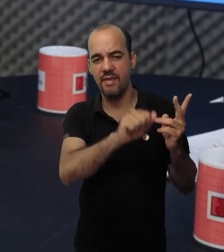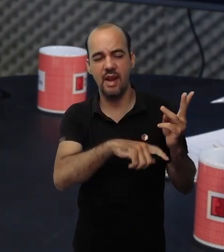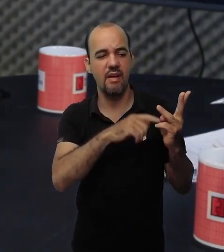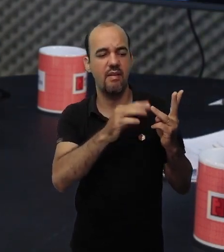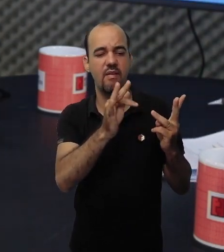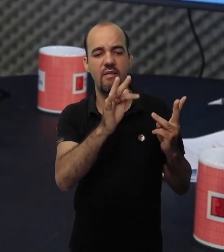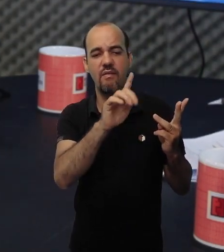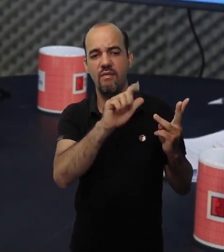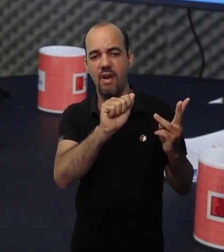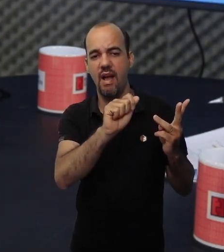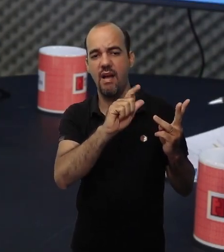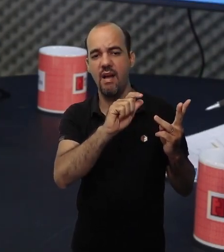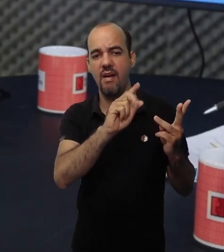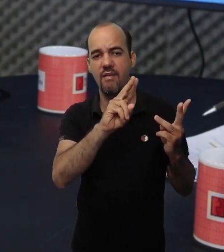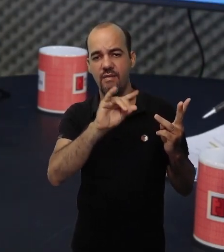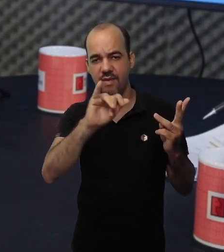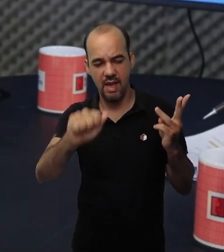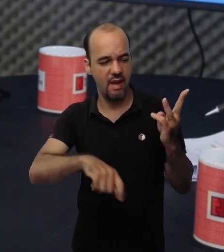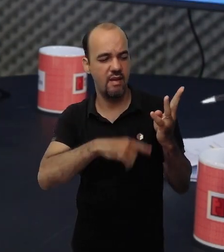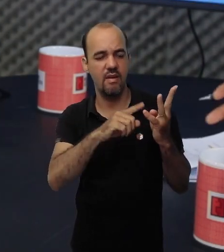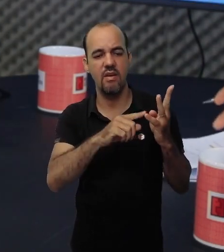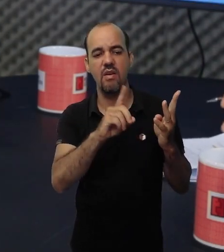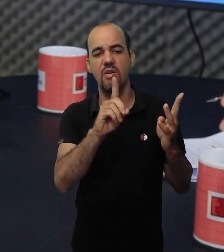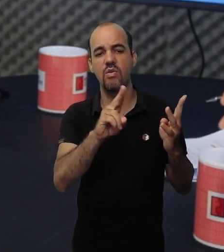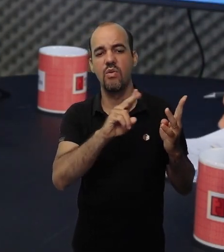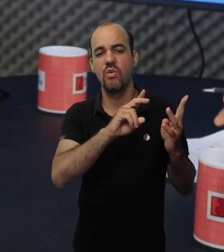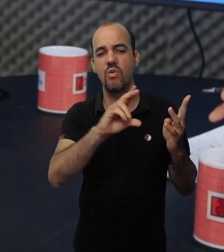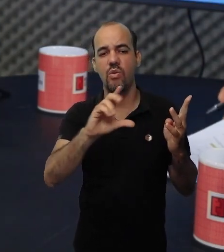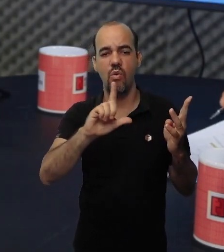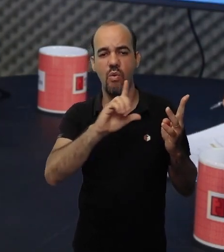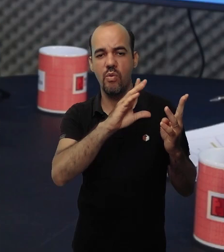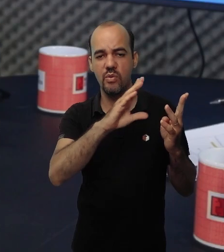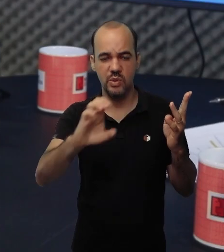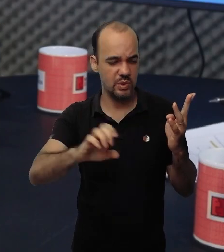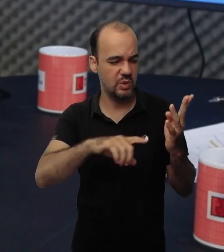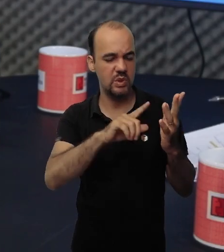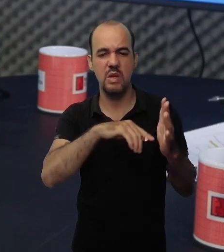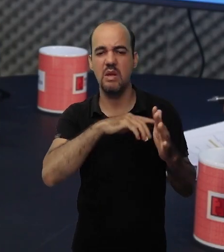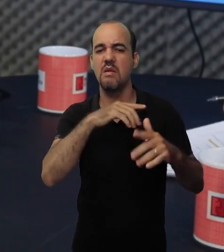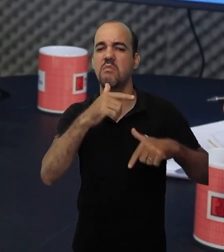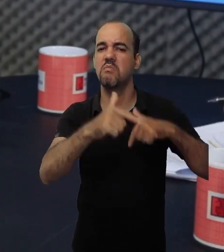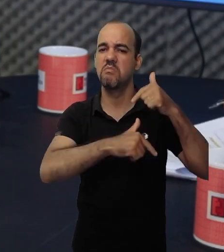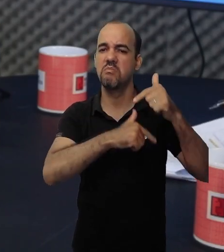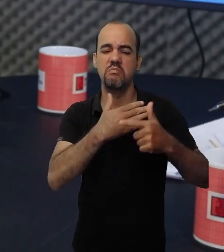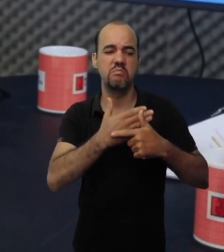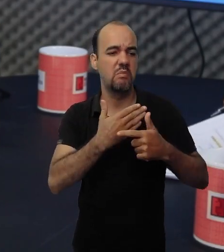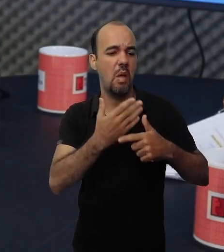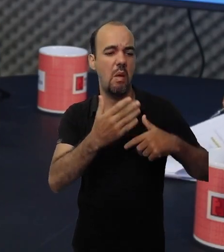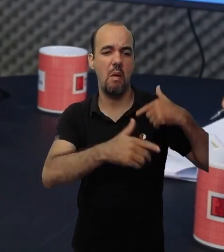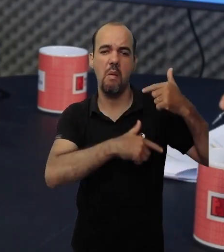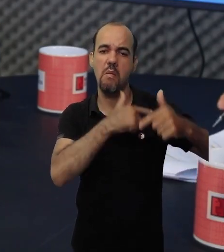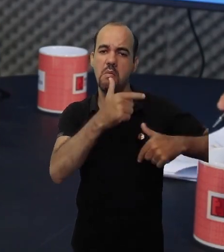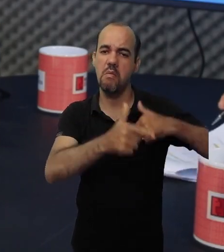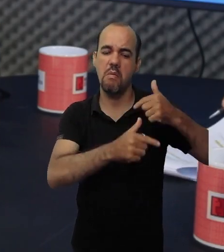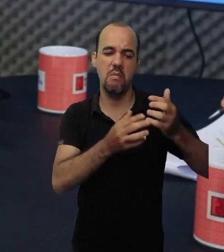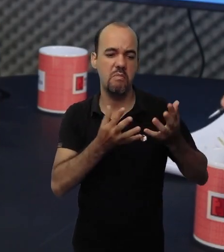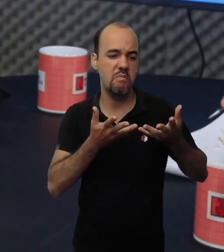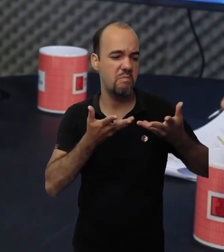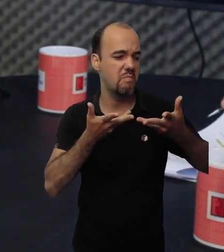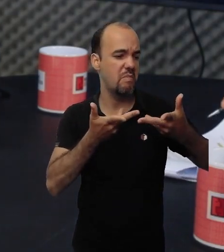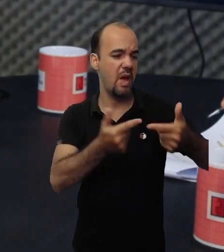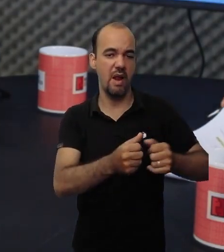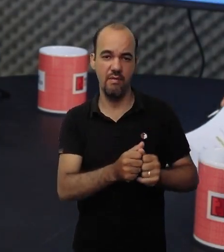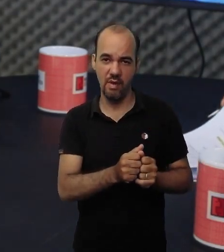tantos outros, Dulce também, né, que faz papéis maravilhosos. E para um time de futebol tem que